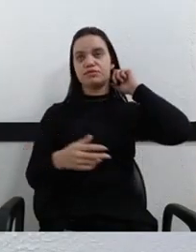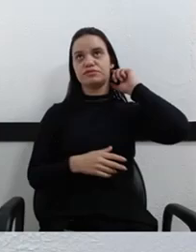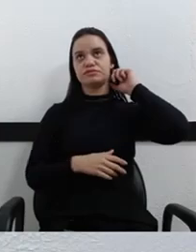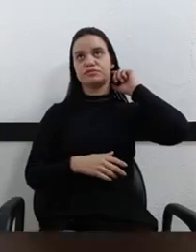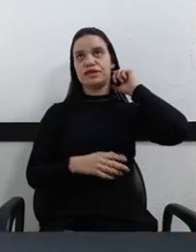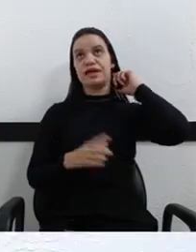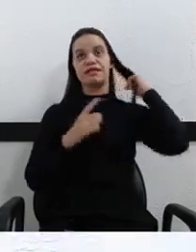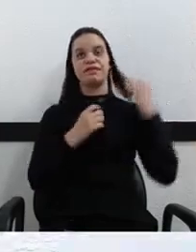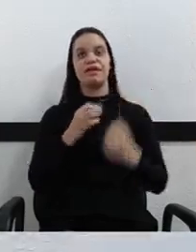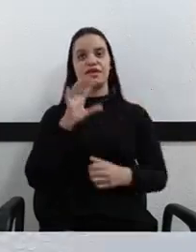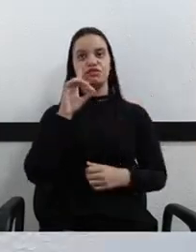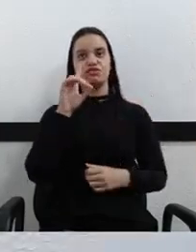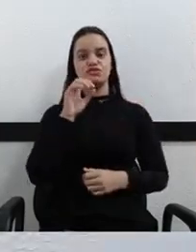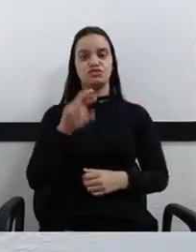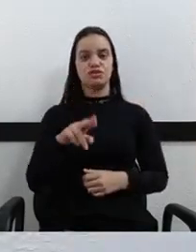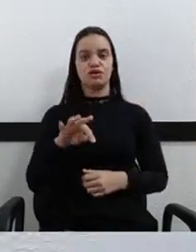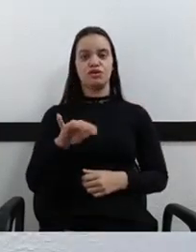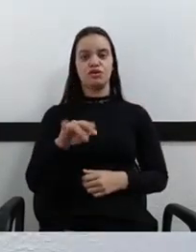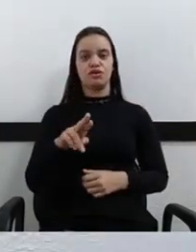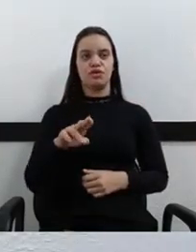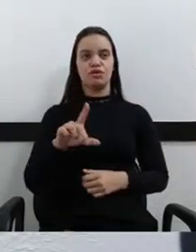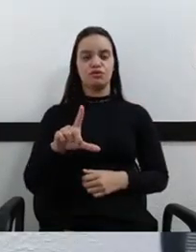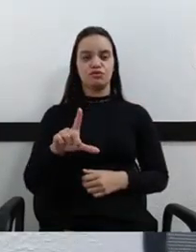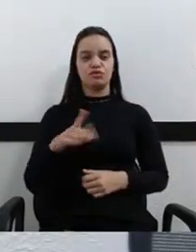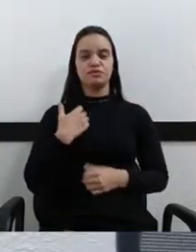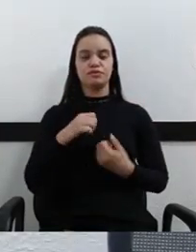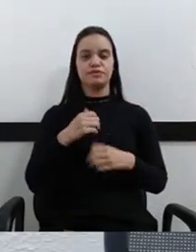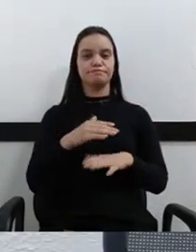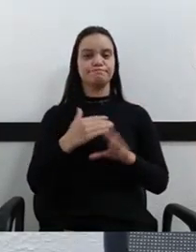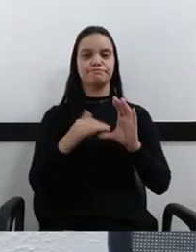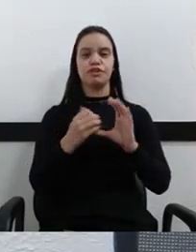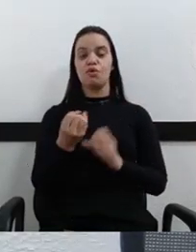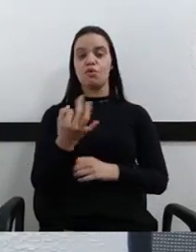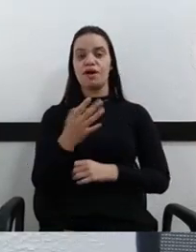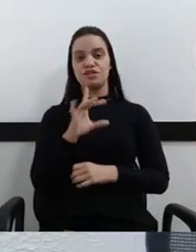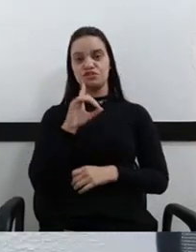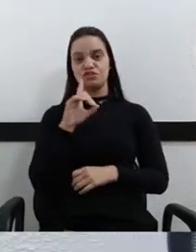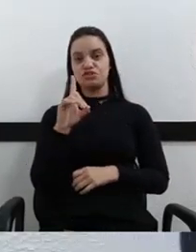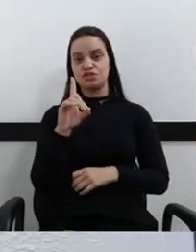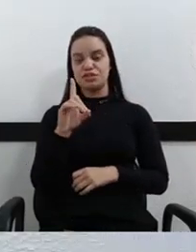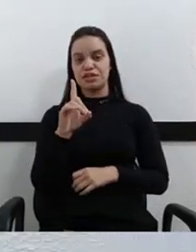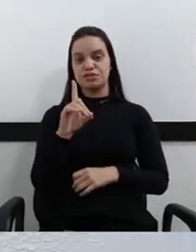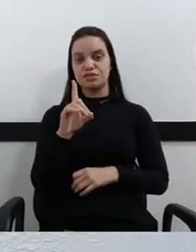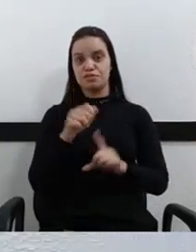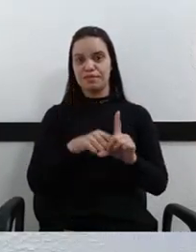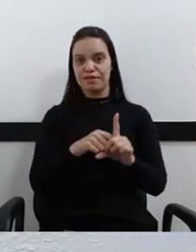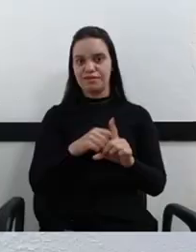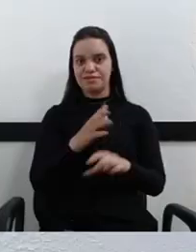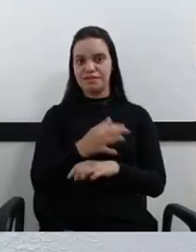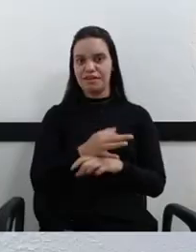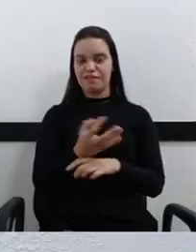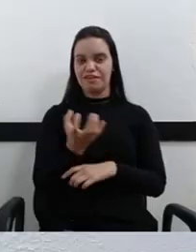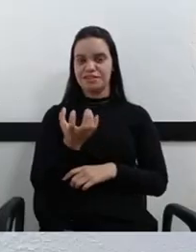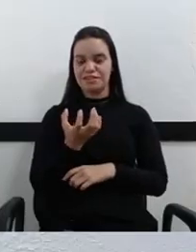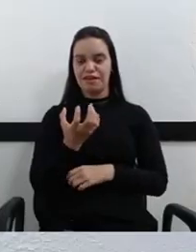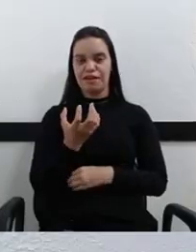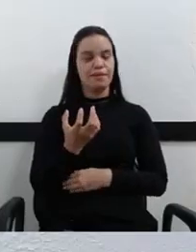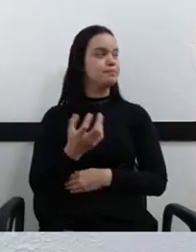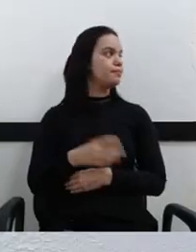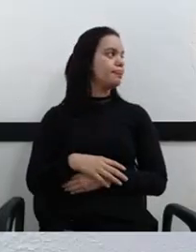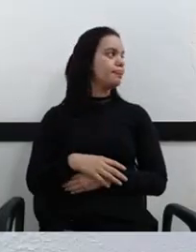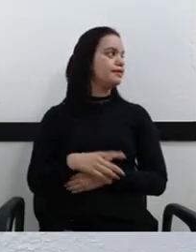mas a gente tem os dias úteis, as pessoas vão ter que indicar quais são os dias do mês que vão pedir. Nós não